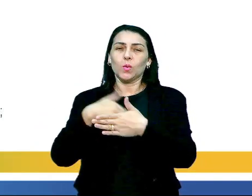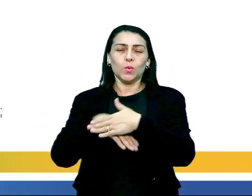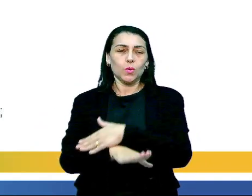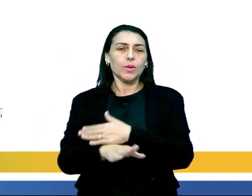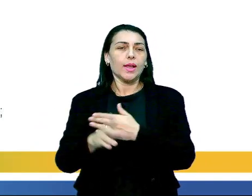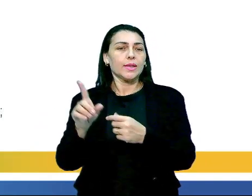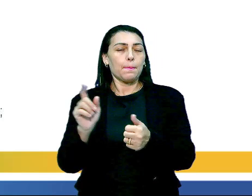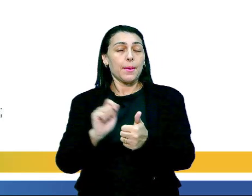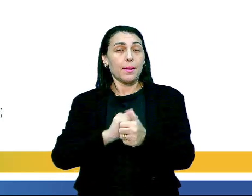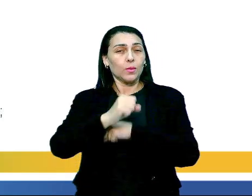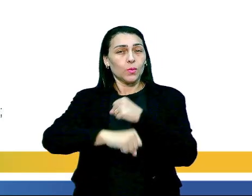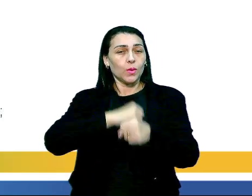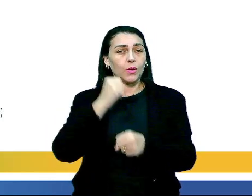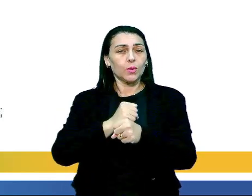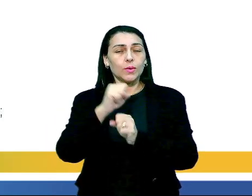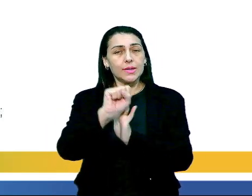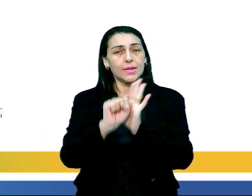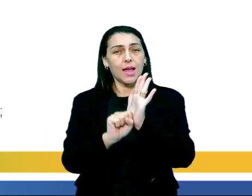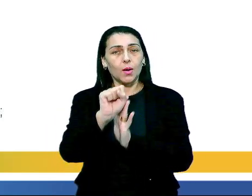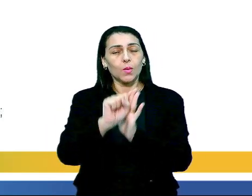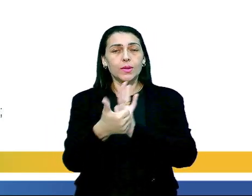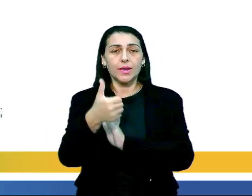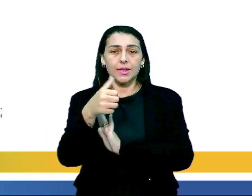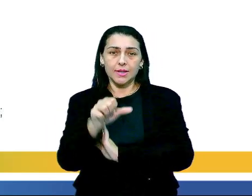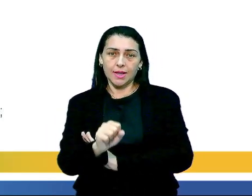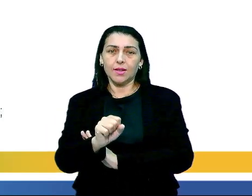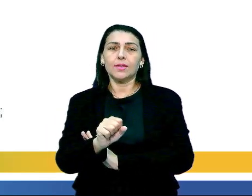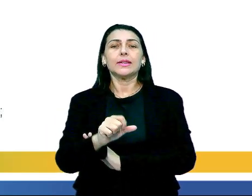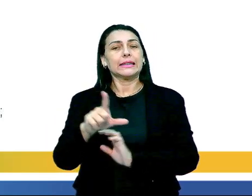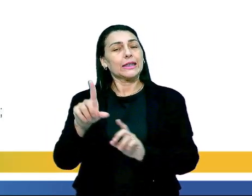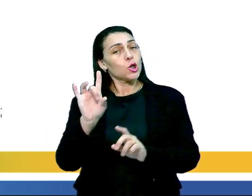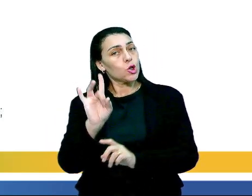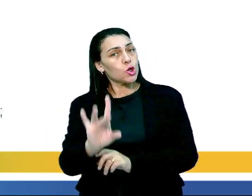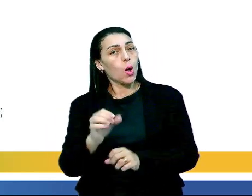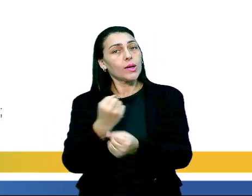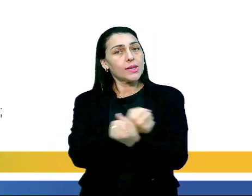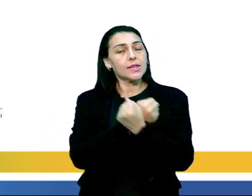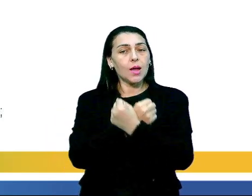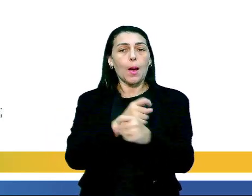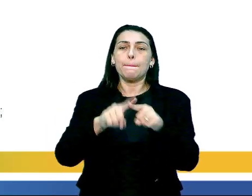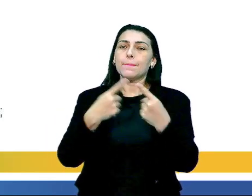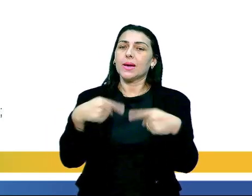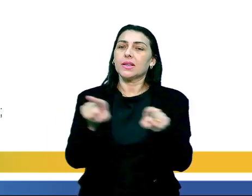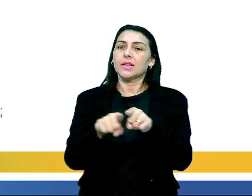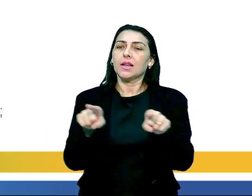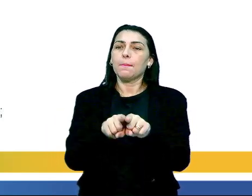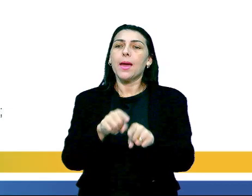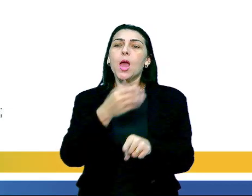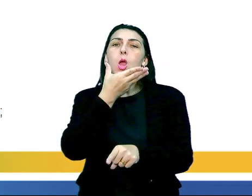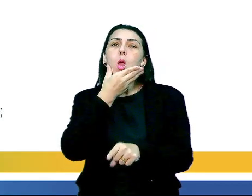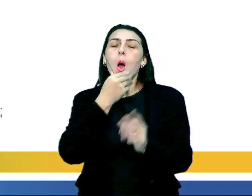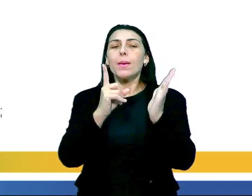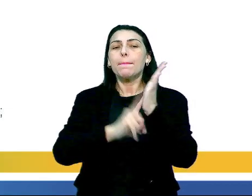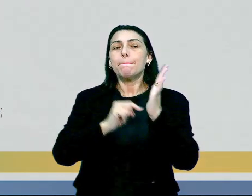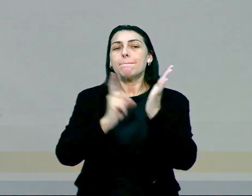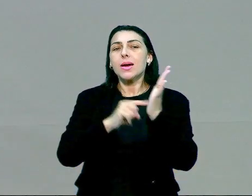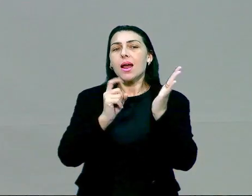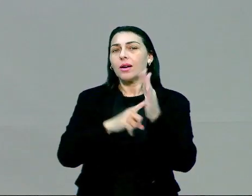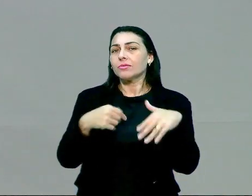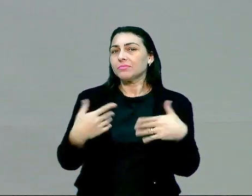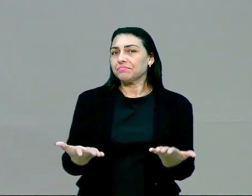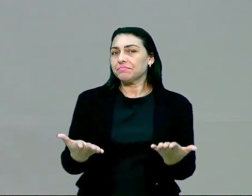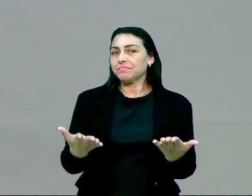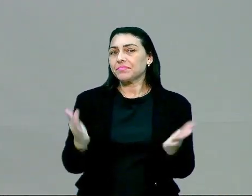nas primeiras décadas do século XVIII, envolvendo não apenas escravos, mas também homens brancos. Ou